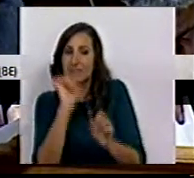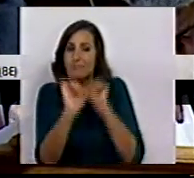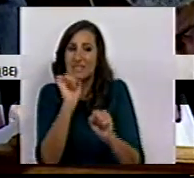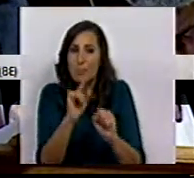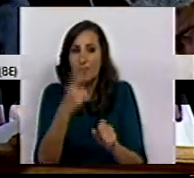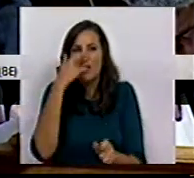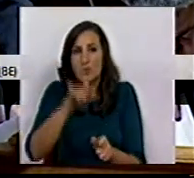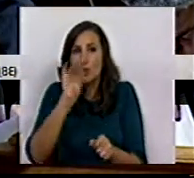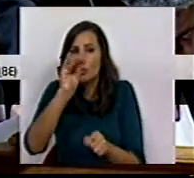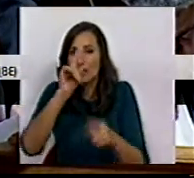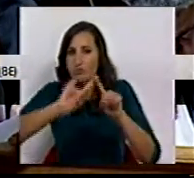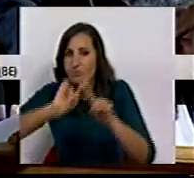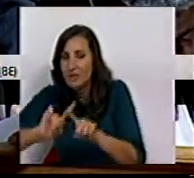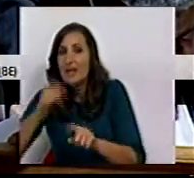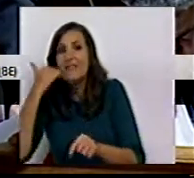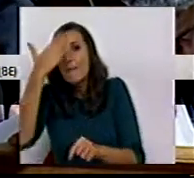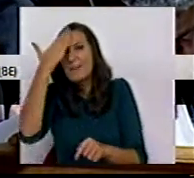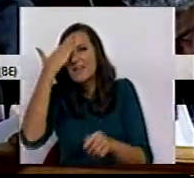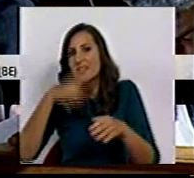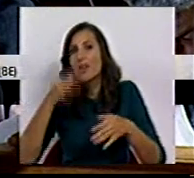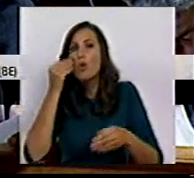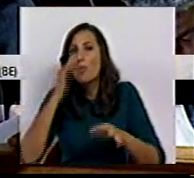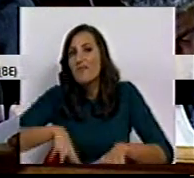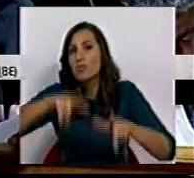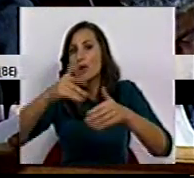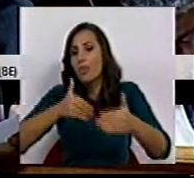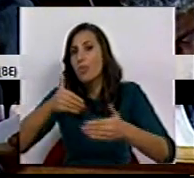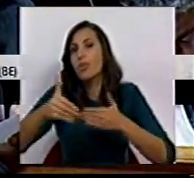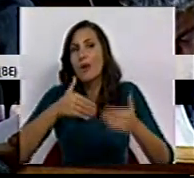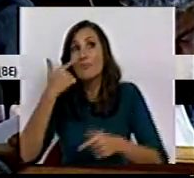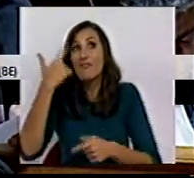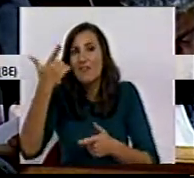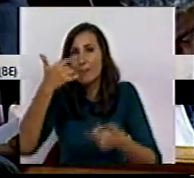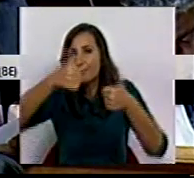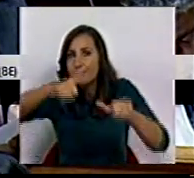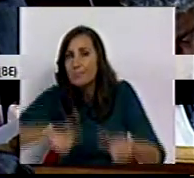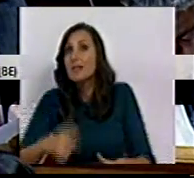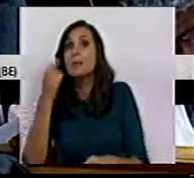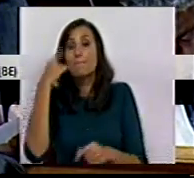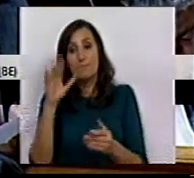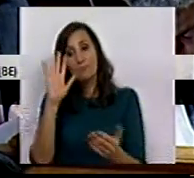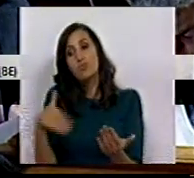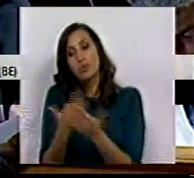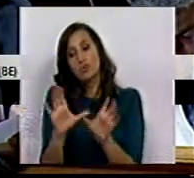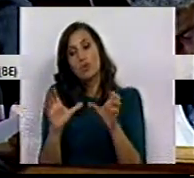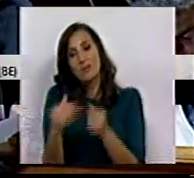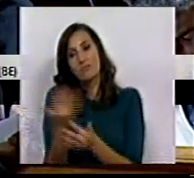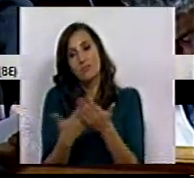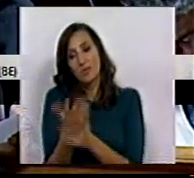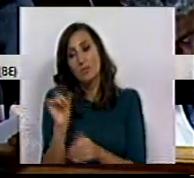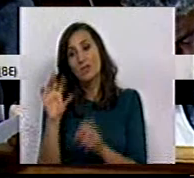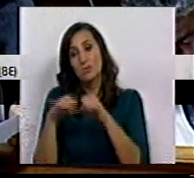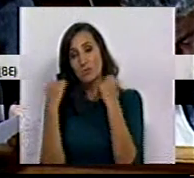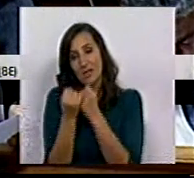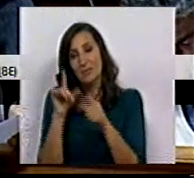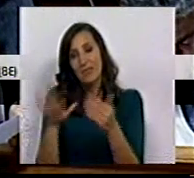de credores e avaliar a sua previsível evolução. Além disso, propomos que o Conselho Económico e Social promova a criação